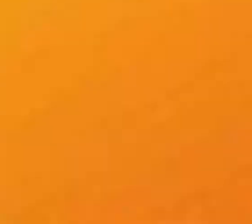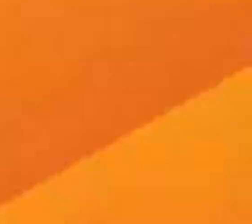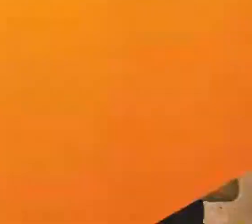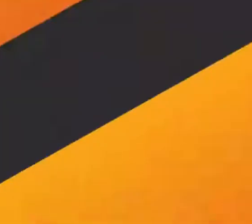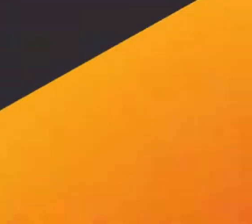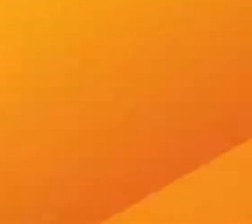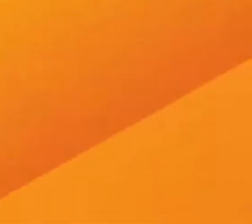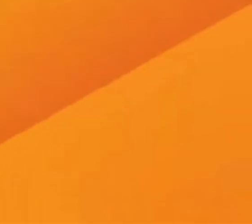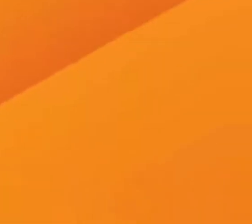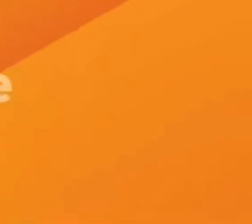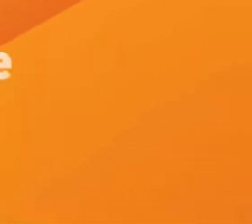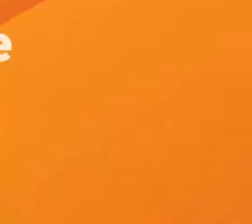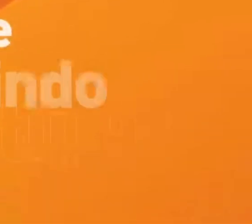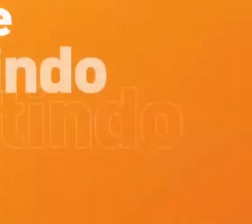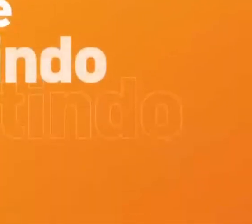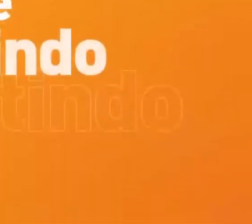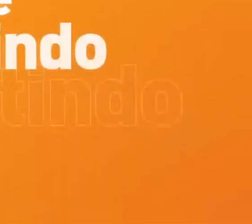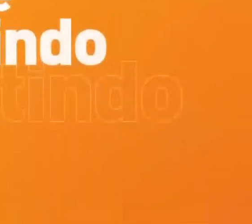Aguardo vocês.